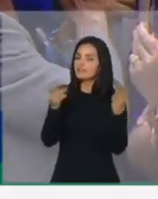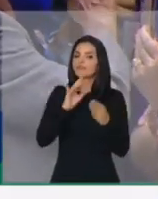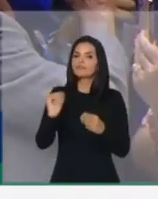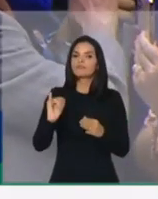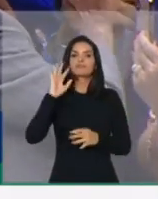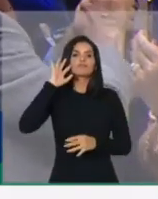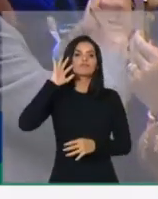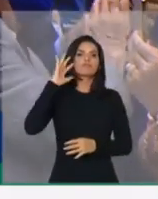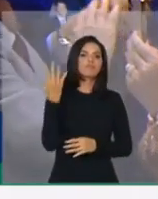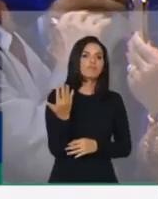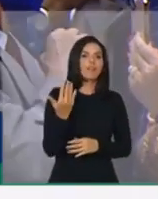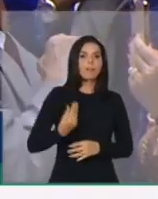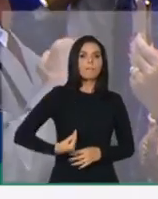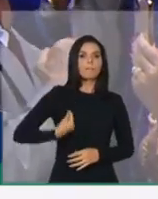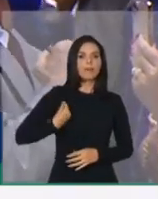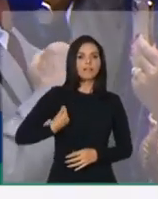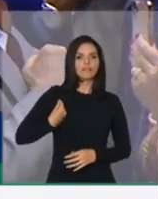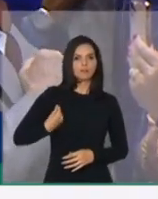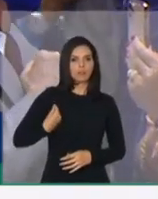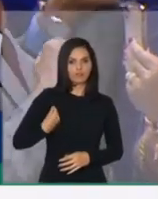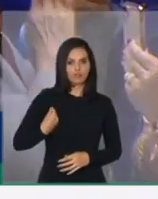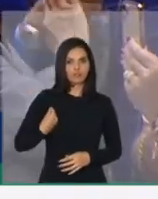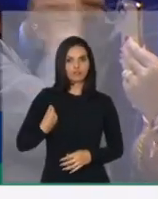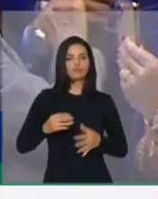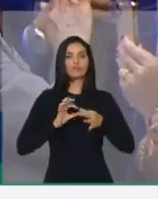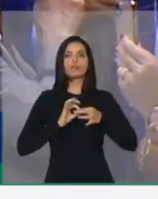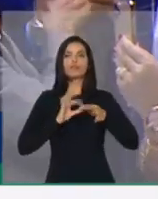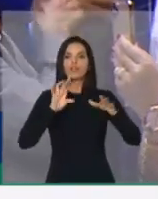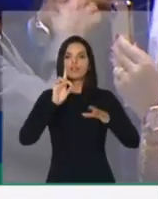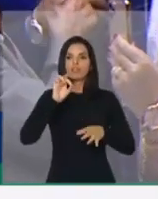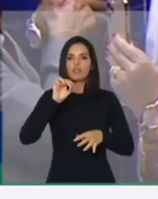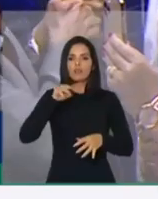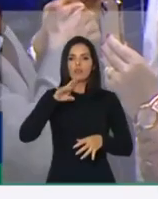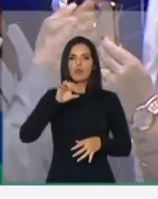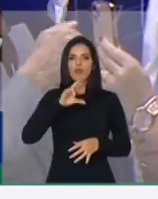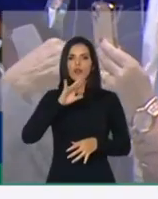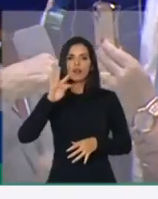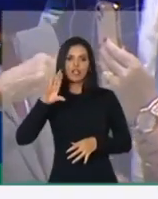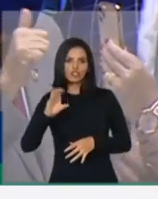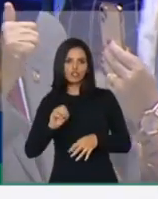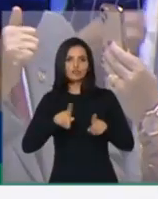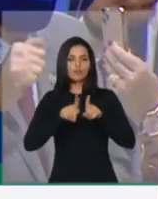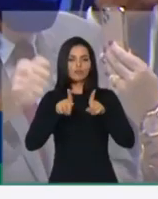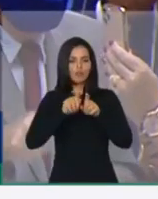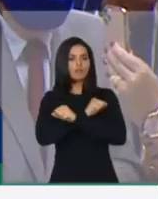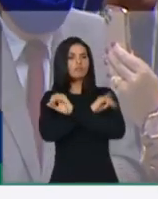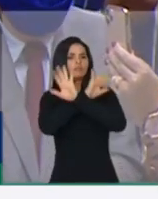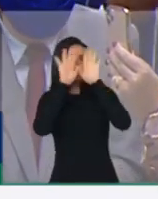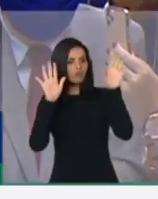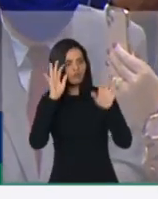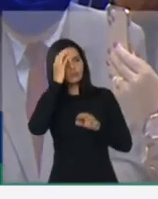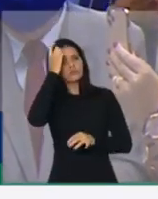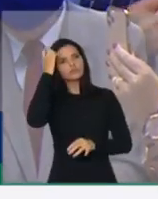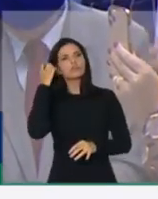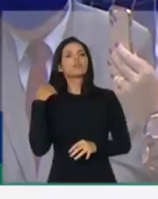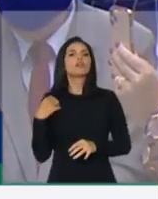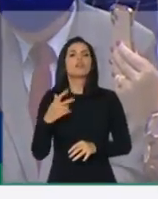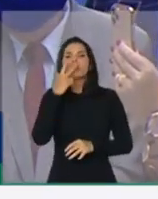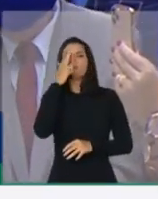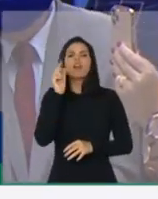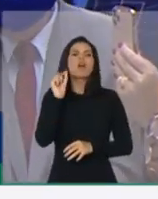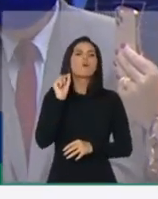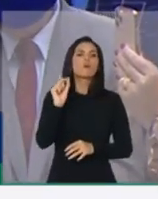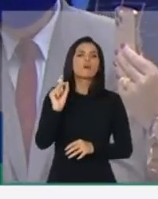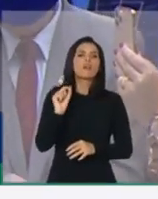processo de decisão mais participativo, mais democrático e, portanto, mais transparente e menos